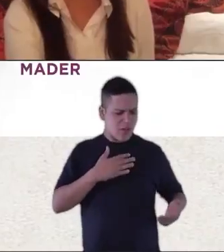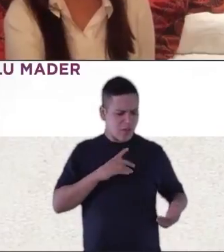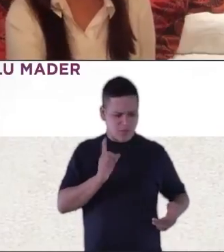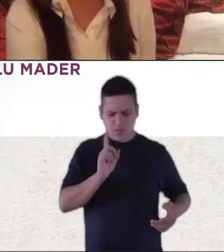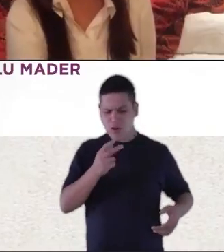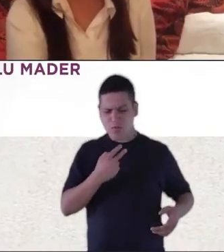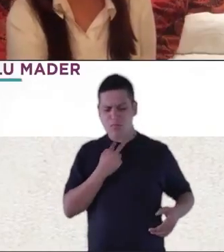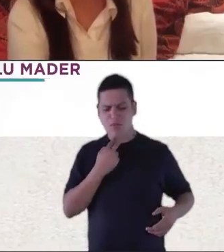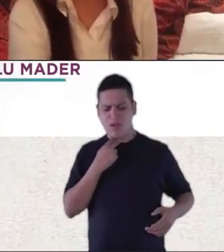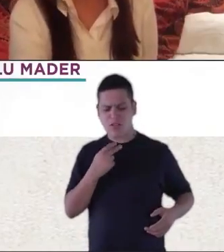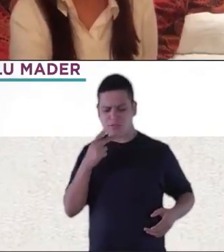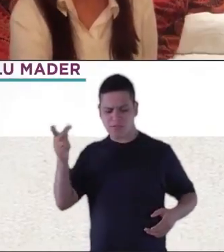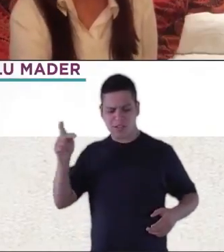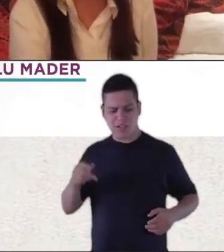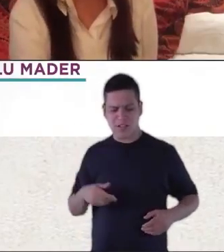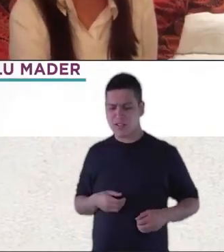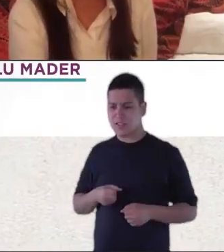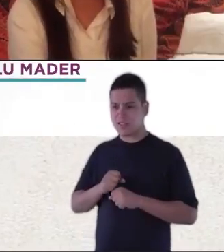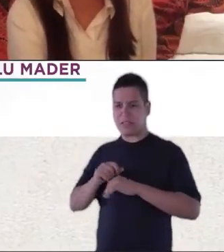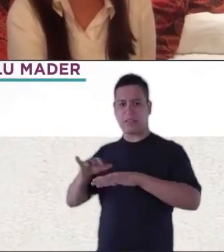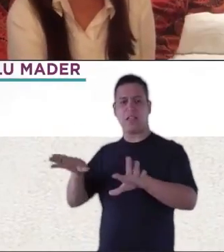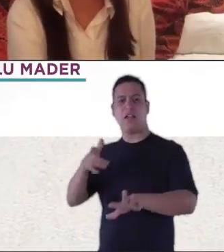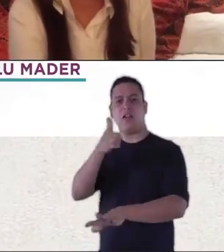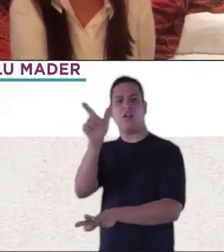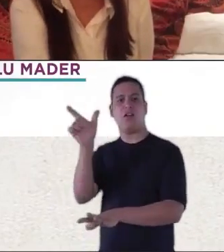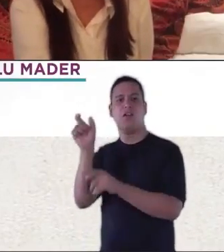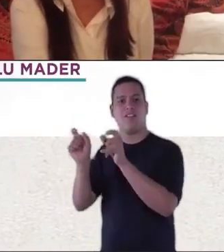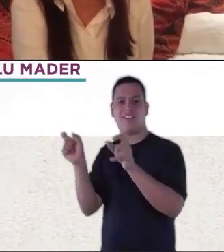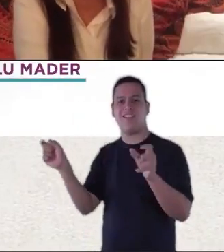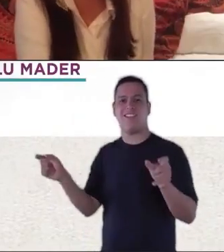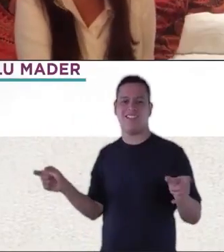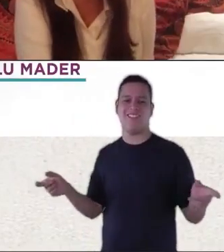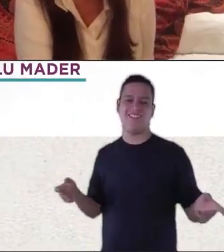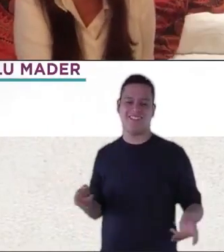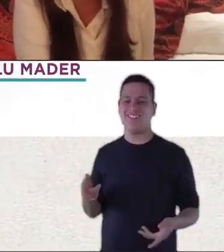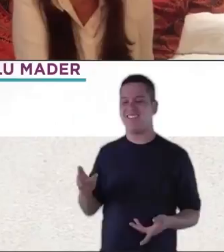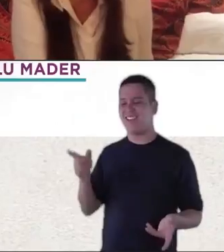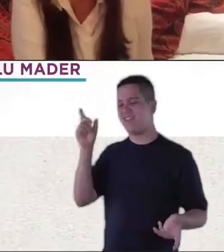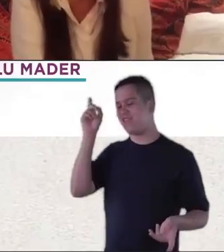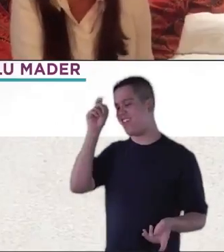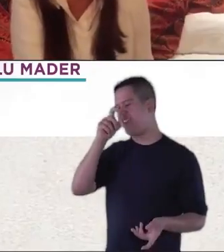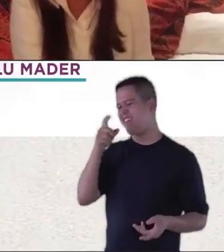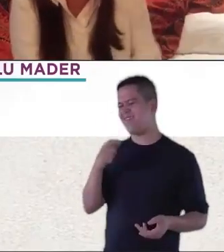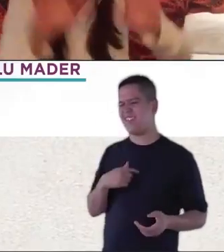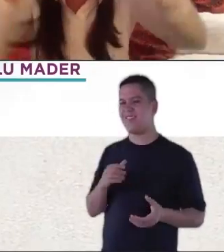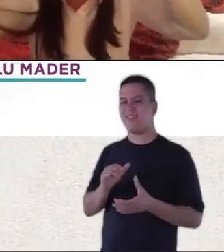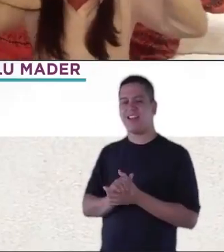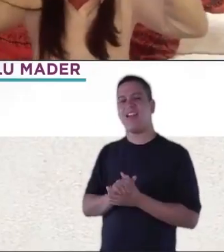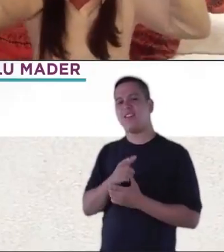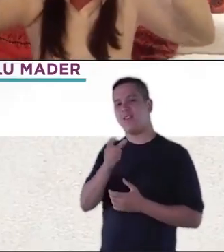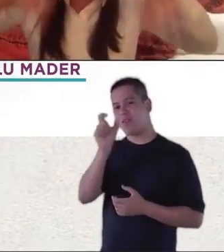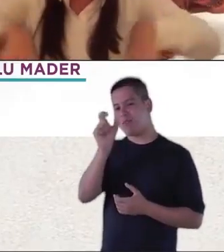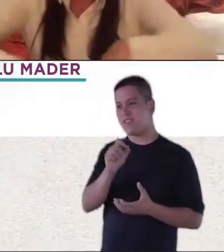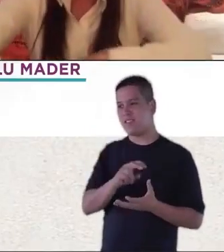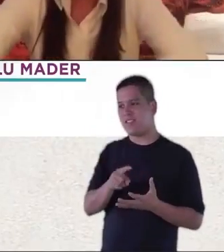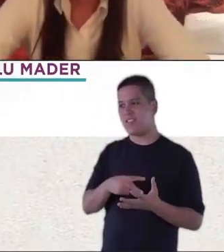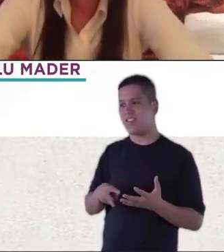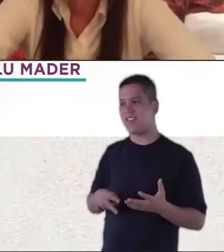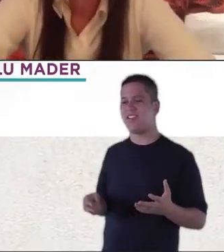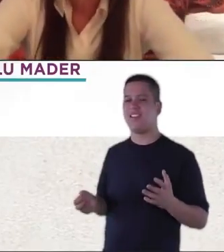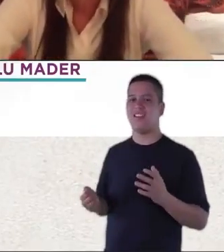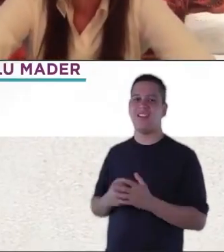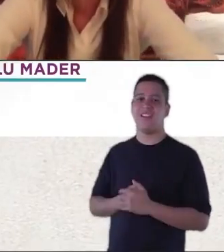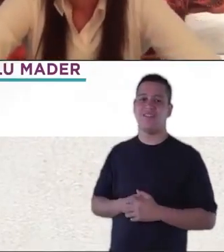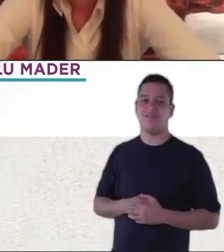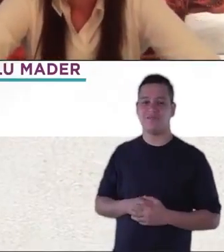problemão, realmente. E tem outras Chato coisas ser também. casada com um escritor nessa hora. Com um cronista, então, é pior ainda. Cruzes, ainda bem que acabou essa fase.